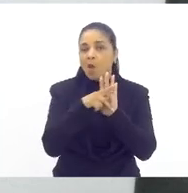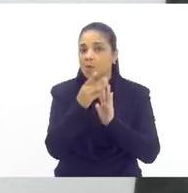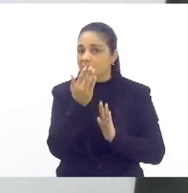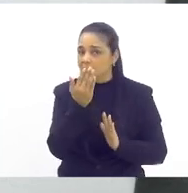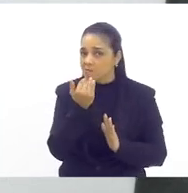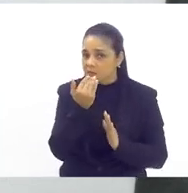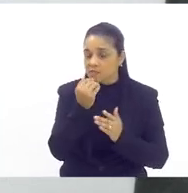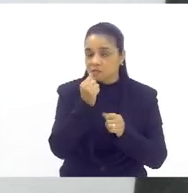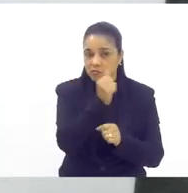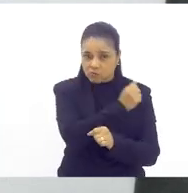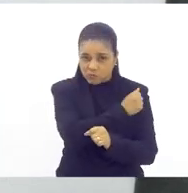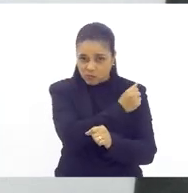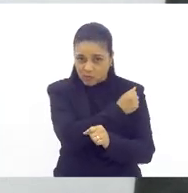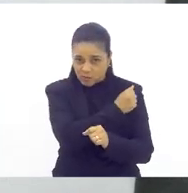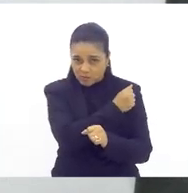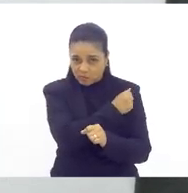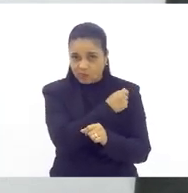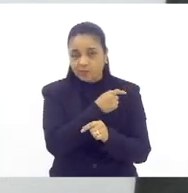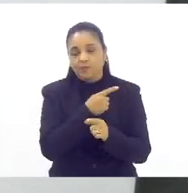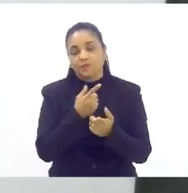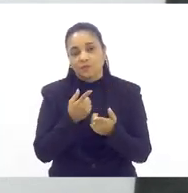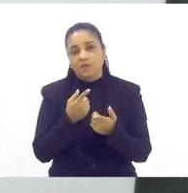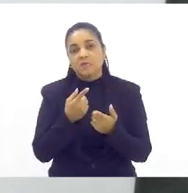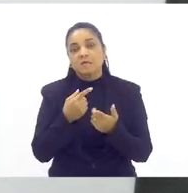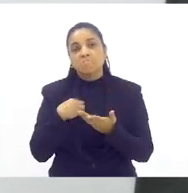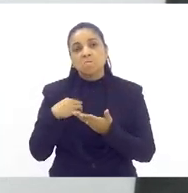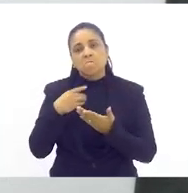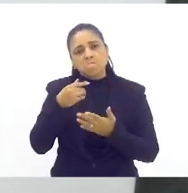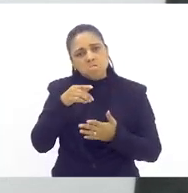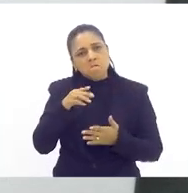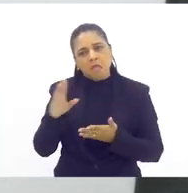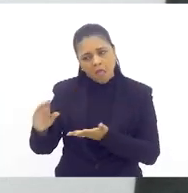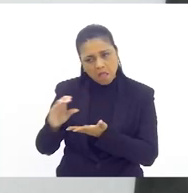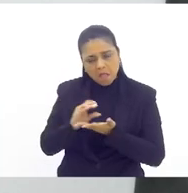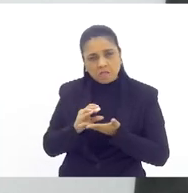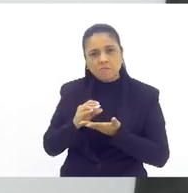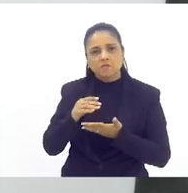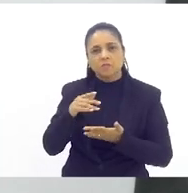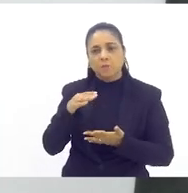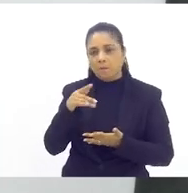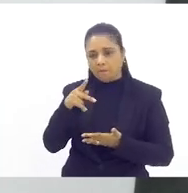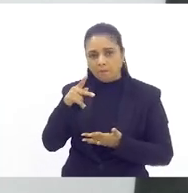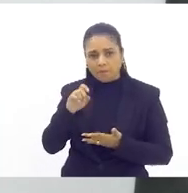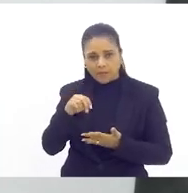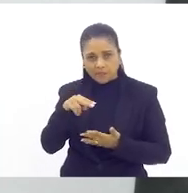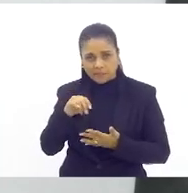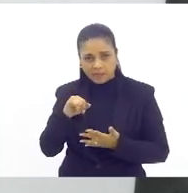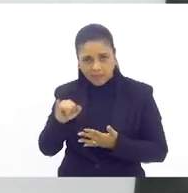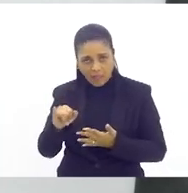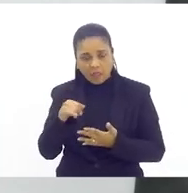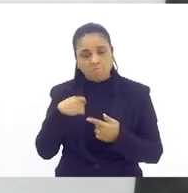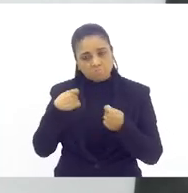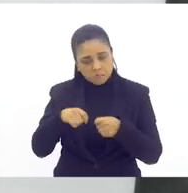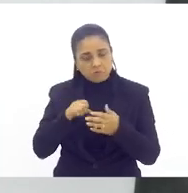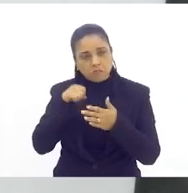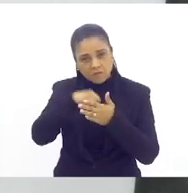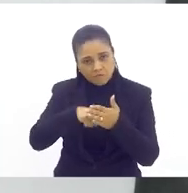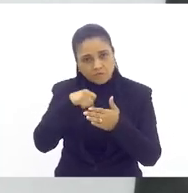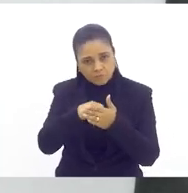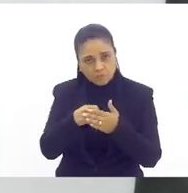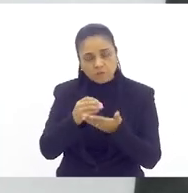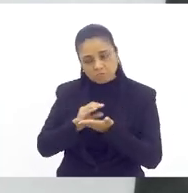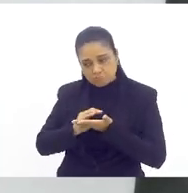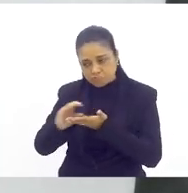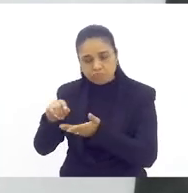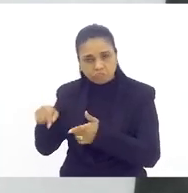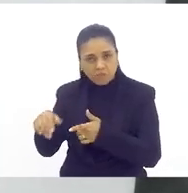embarca Faetec então mesmo sem receber verbo do penai a gente Continua defendendo que receba né que era um destacar duas lutas que a gente